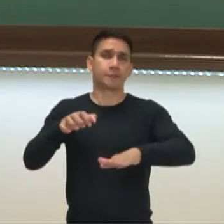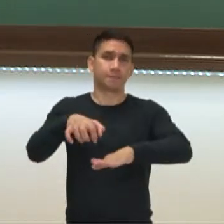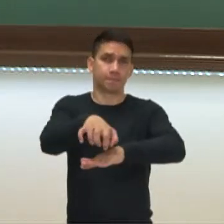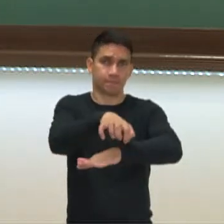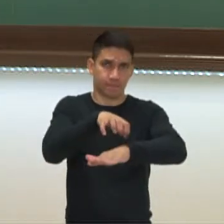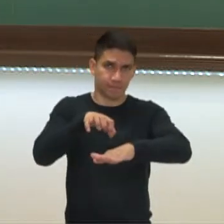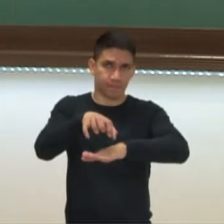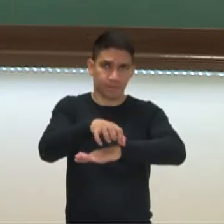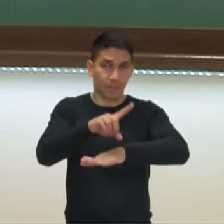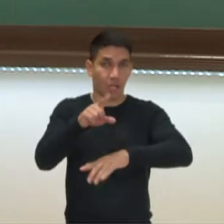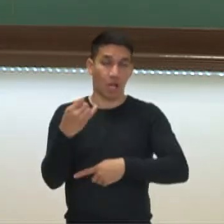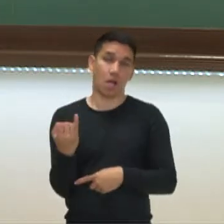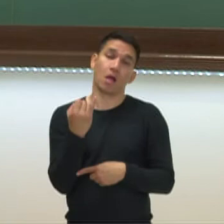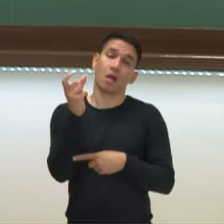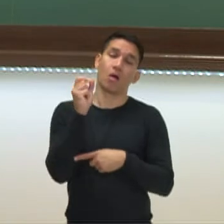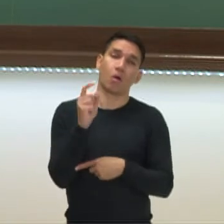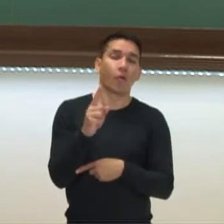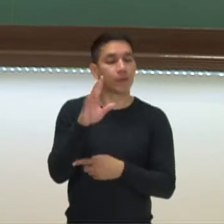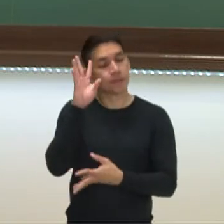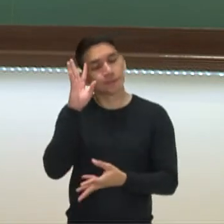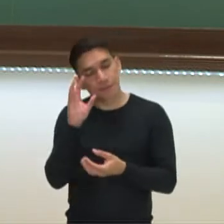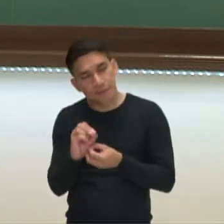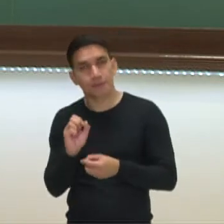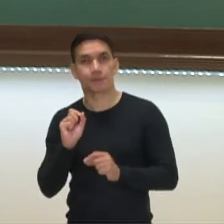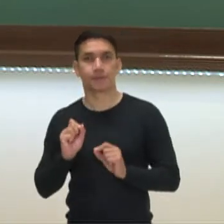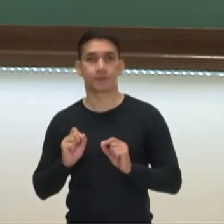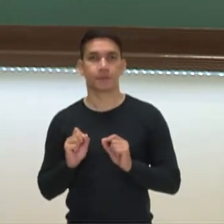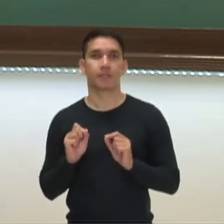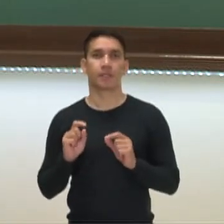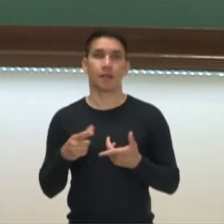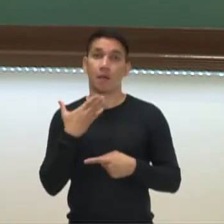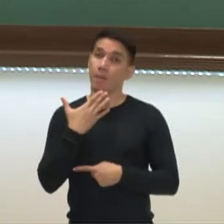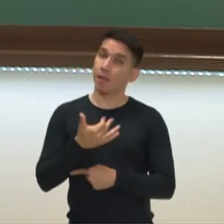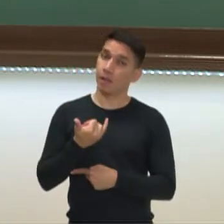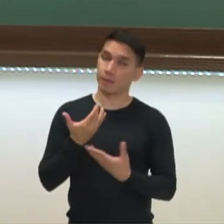são importantes, são entendidos melhor, né,